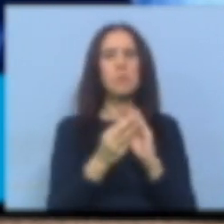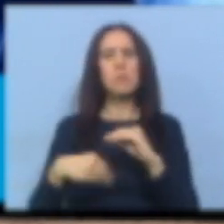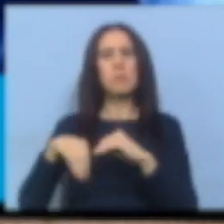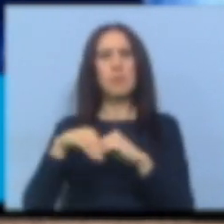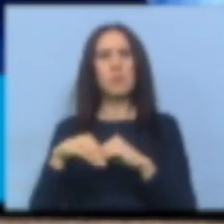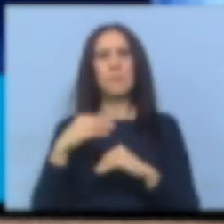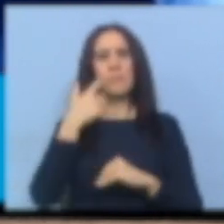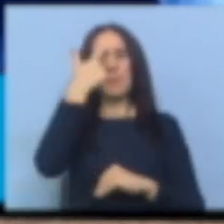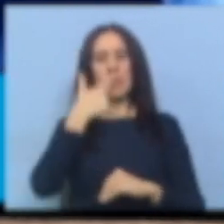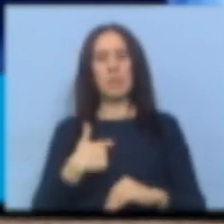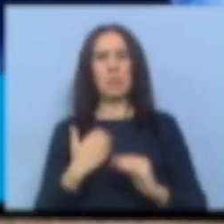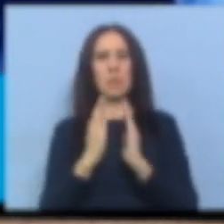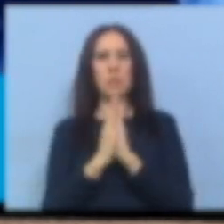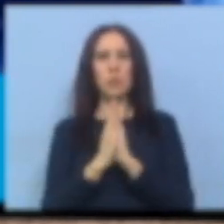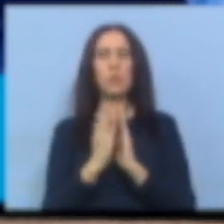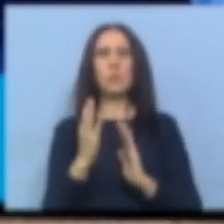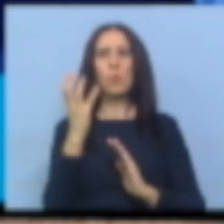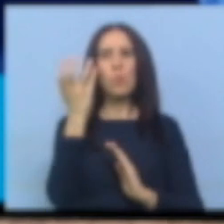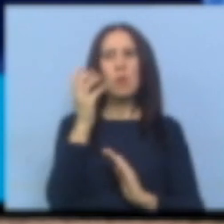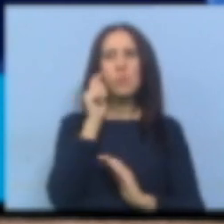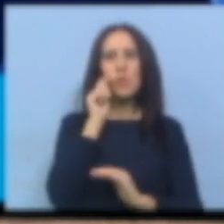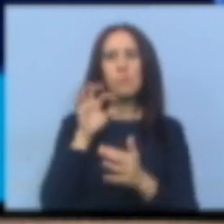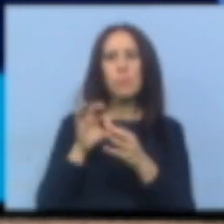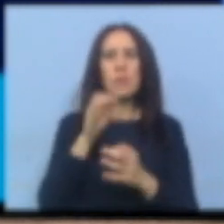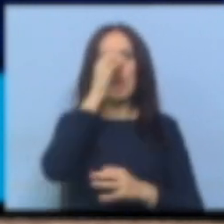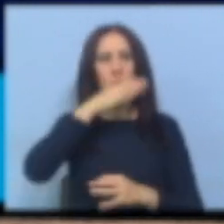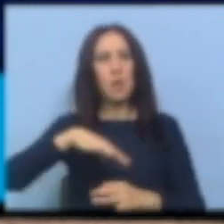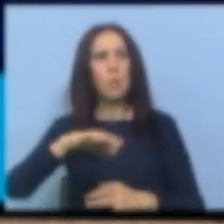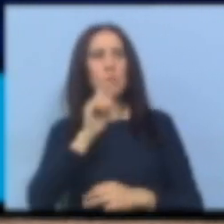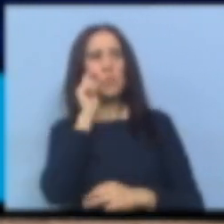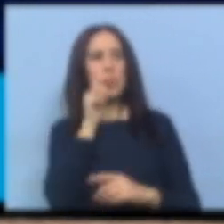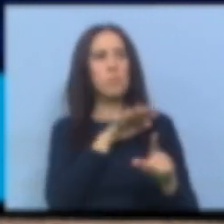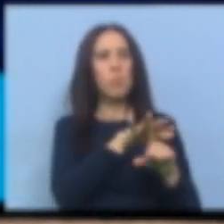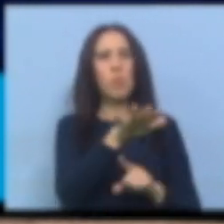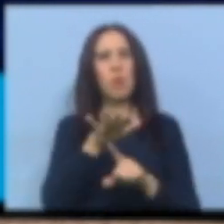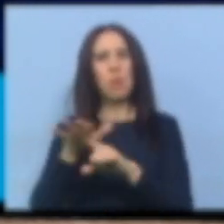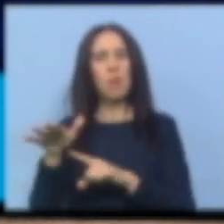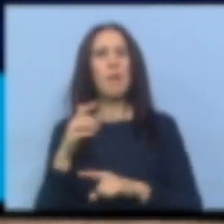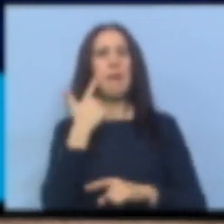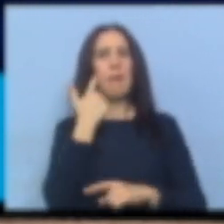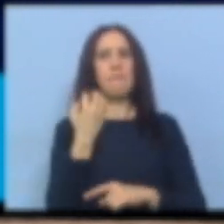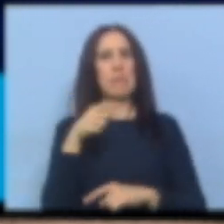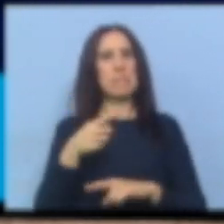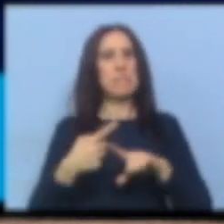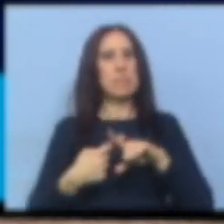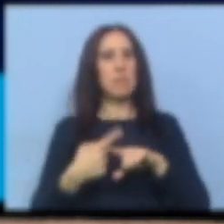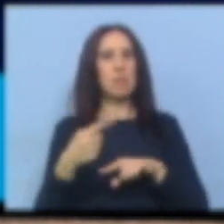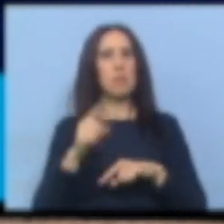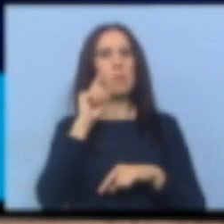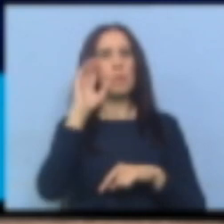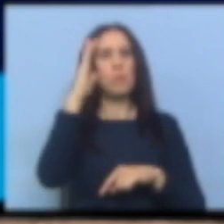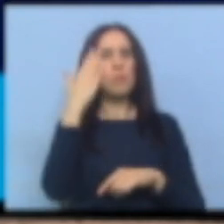que o religioso tem no turismo cultural, no ecoturismo, descobrem que de facto essa é uma motivação importante